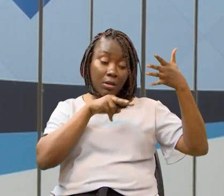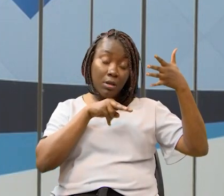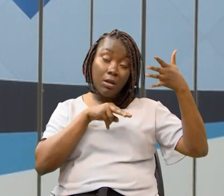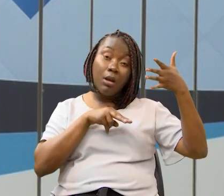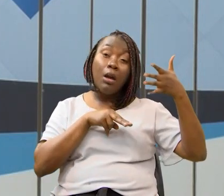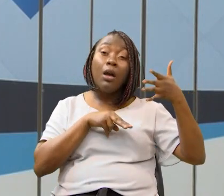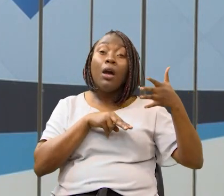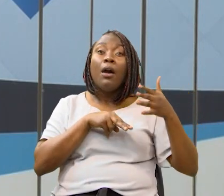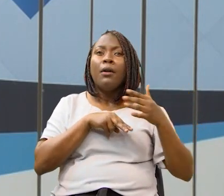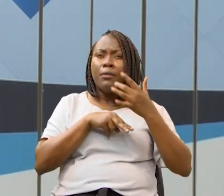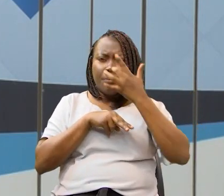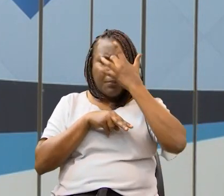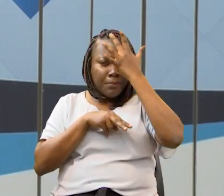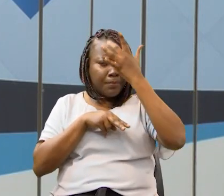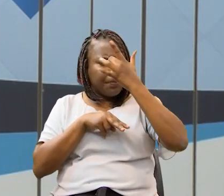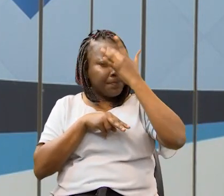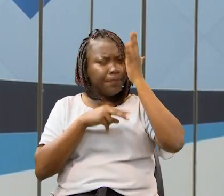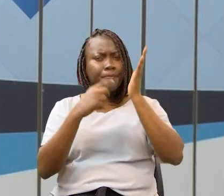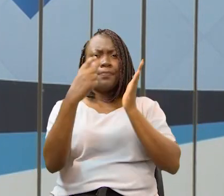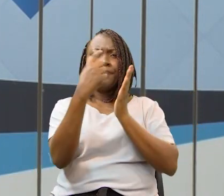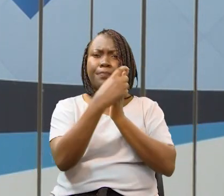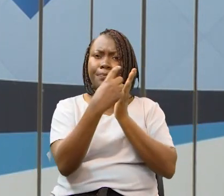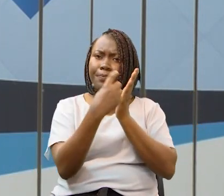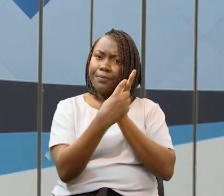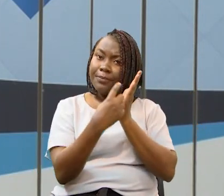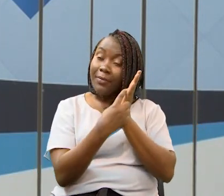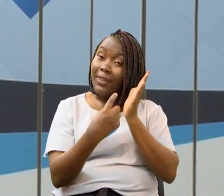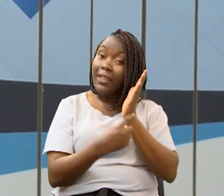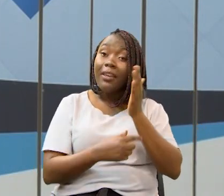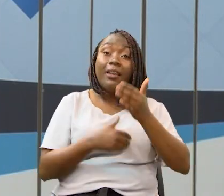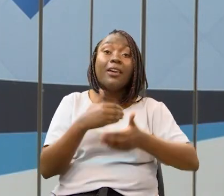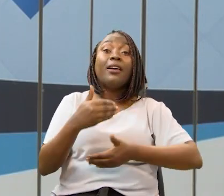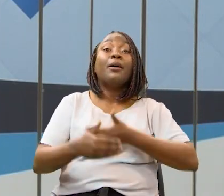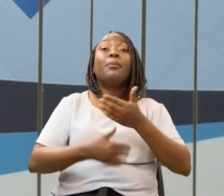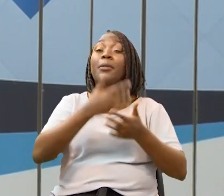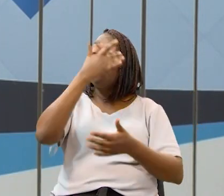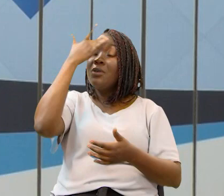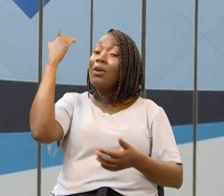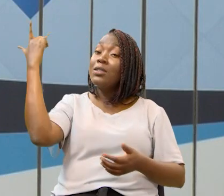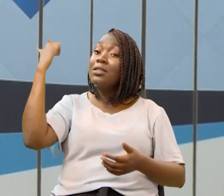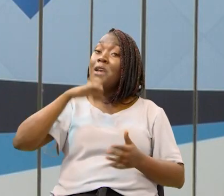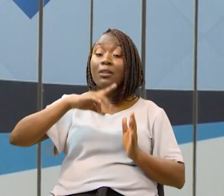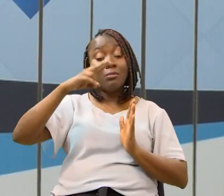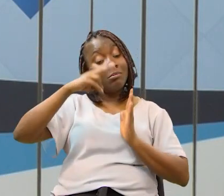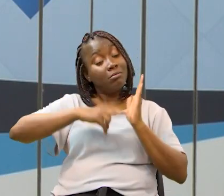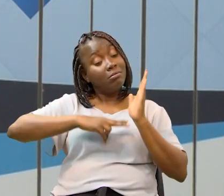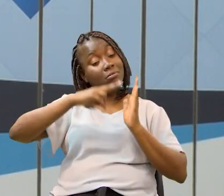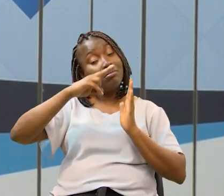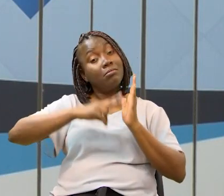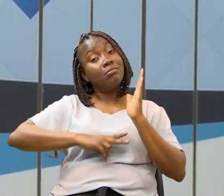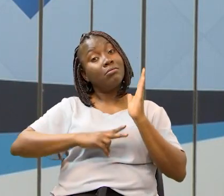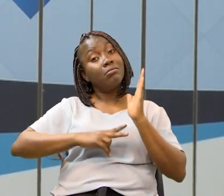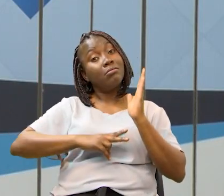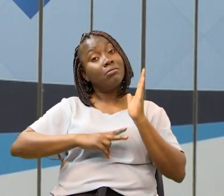inclusive bem facilitado os artigos, né? E aí a pessoa consegue estar lendo